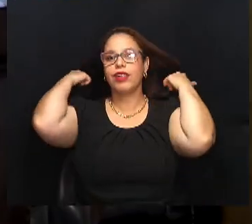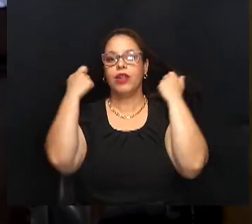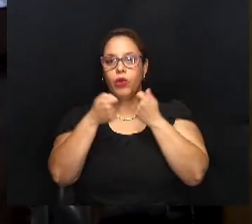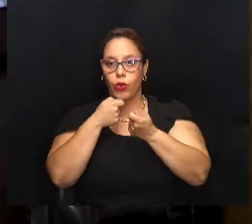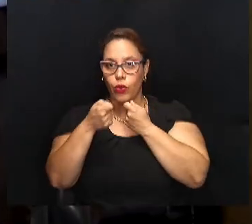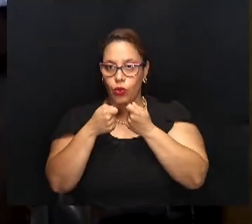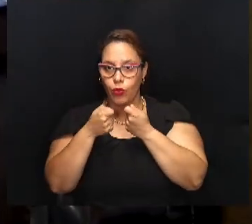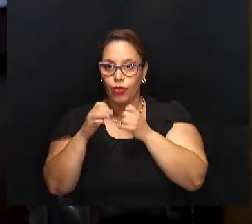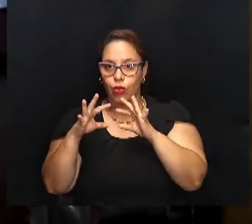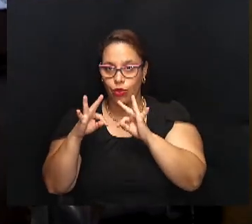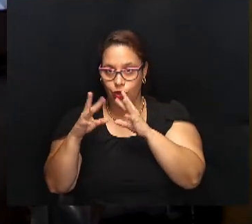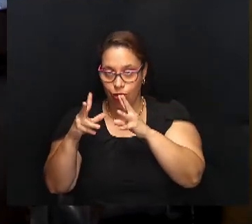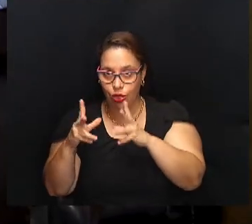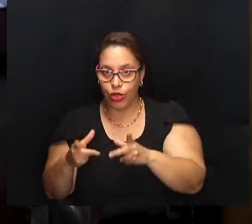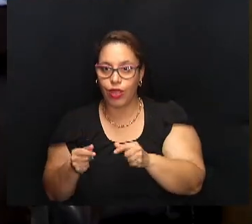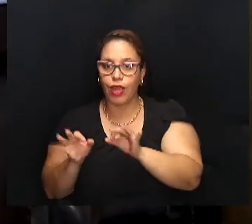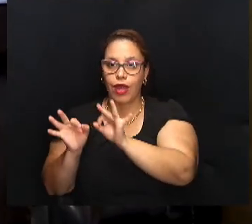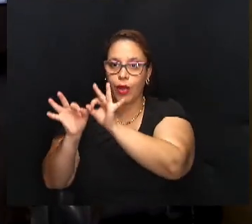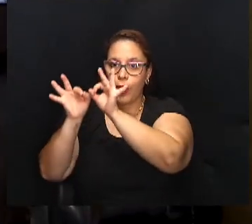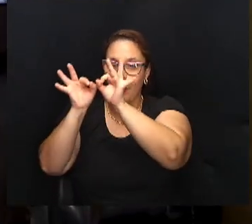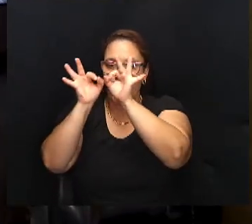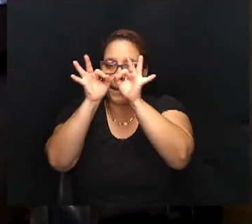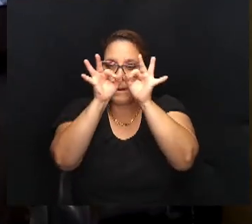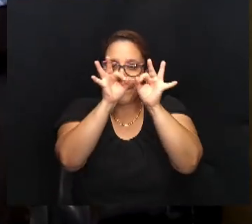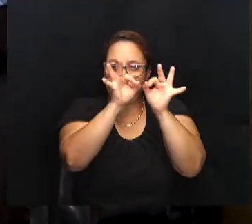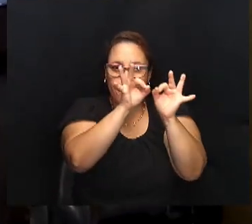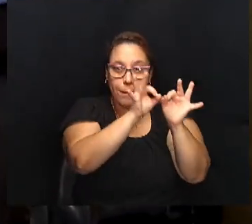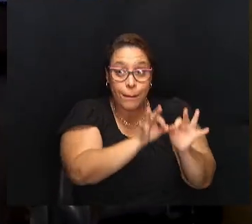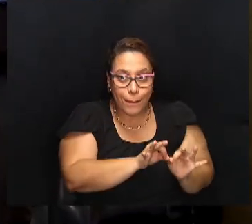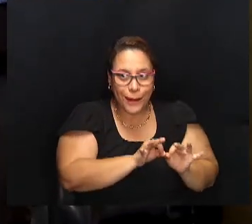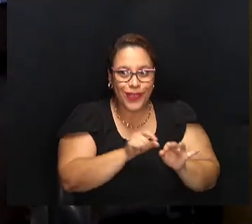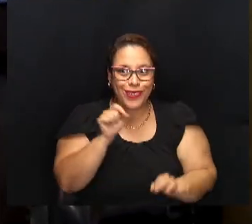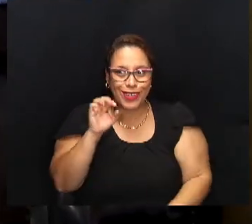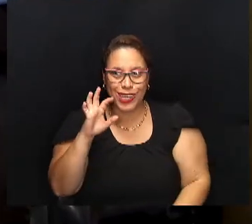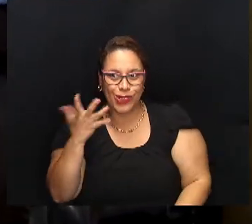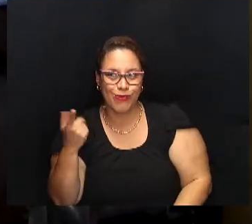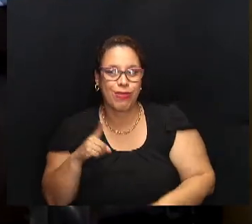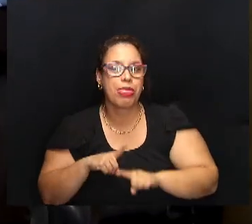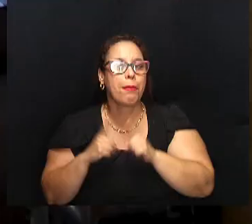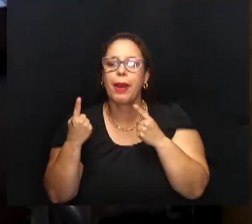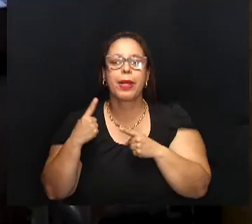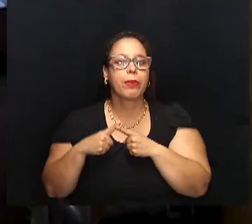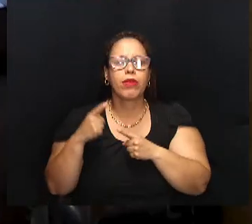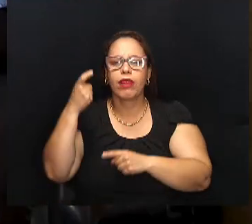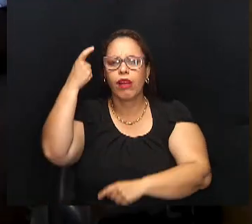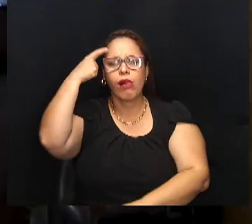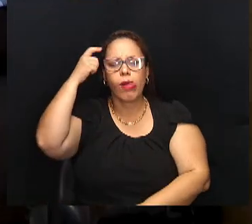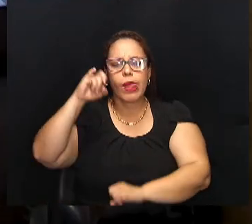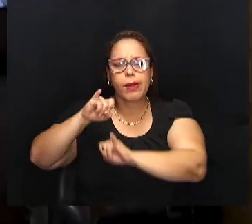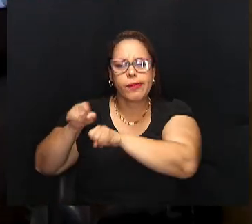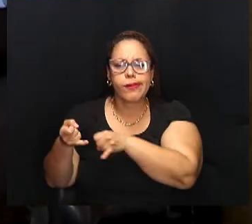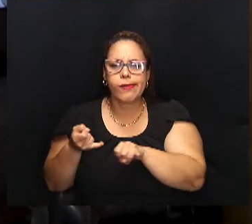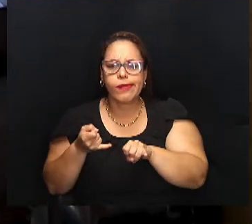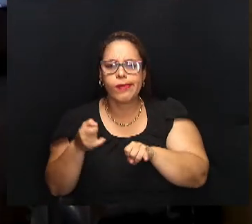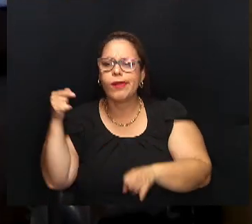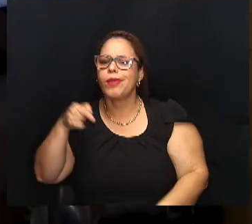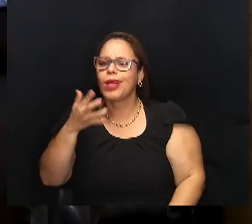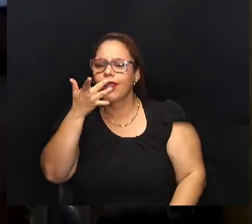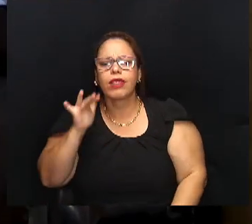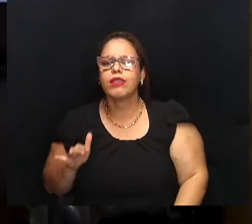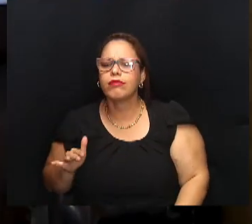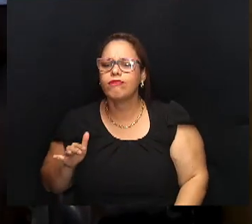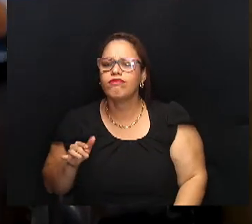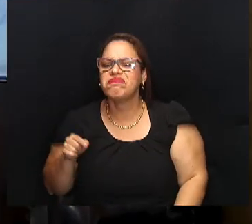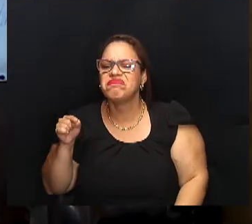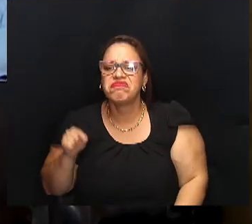aí completa, a gente vai acompanhar um pouquinho do trabalho, mas por que foi pensado no jiu-jitsu para essas crianças e